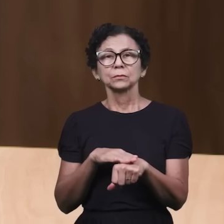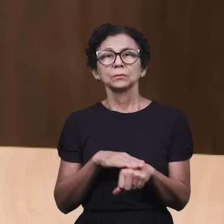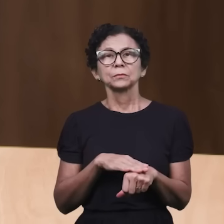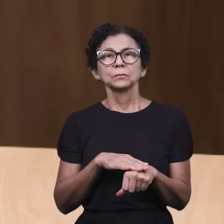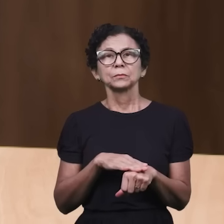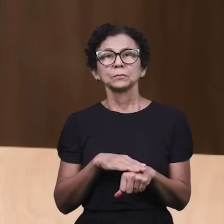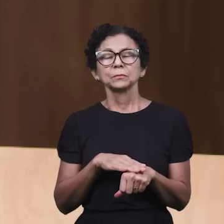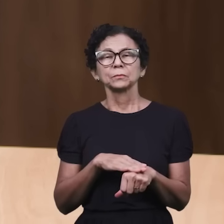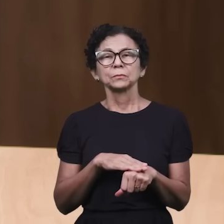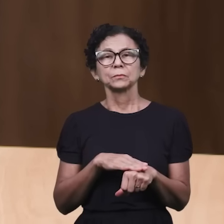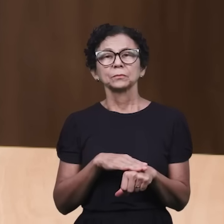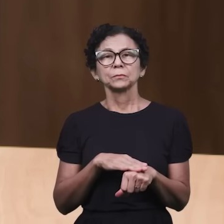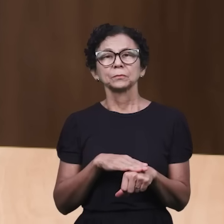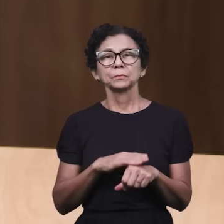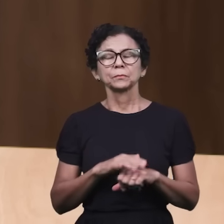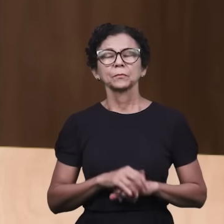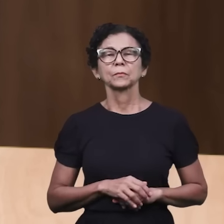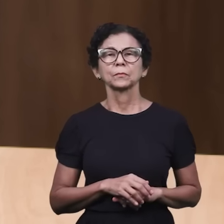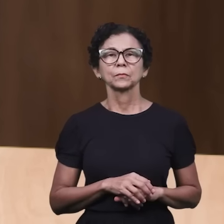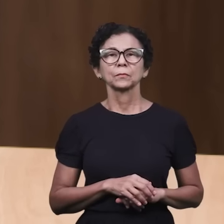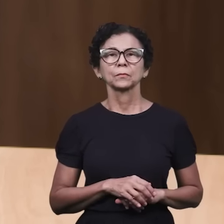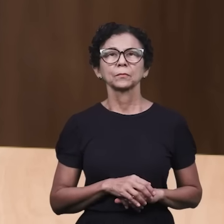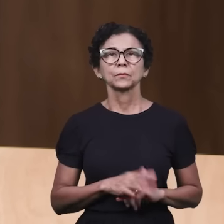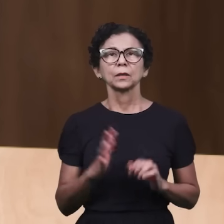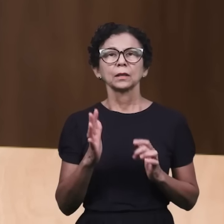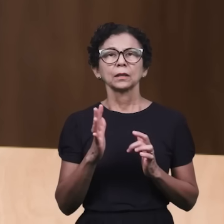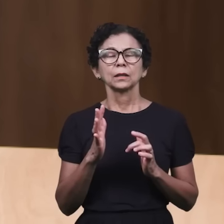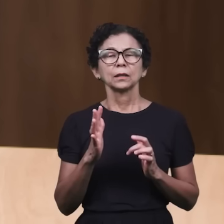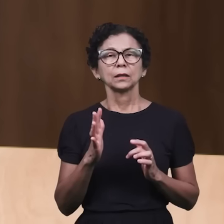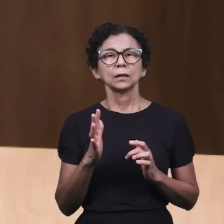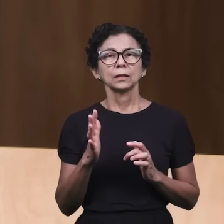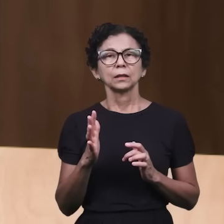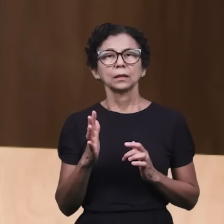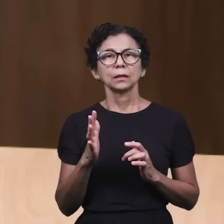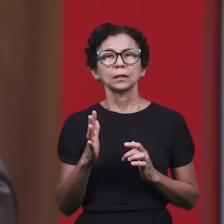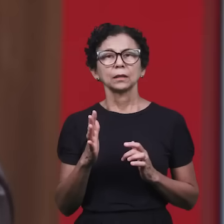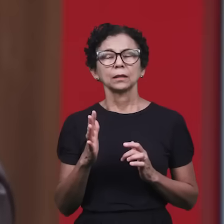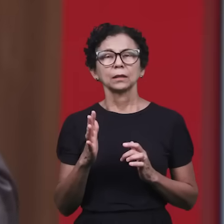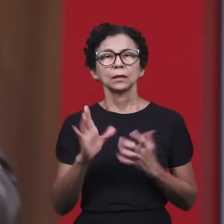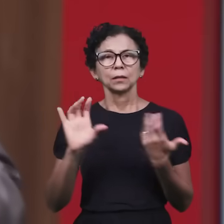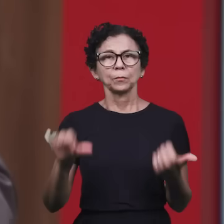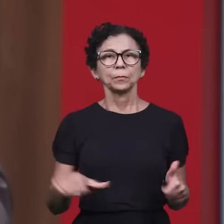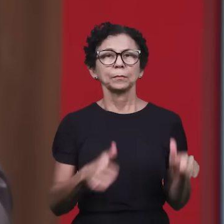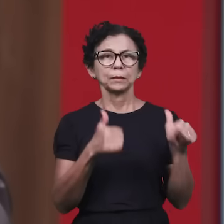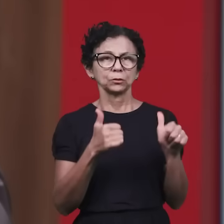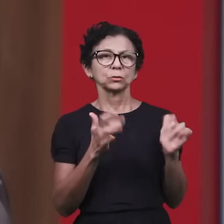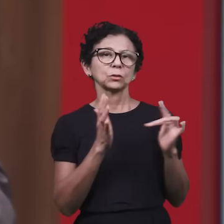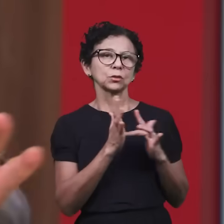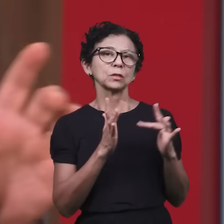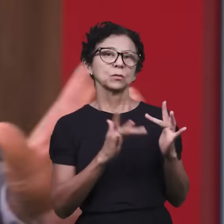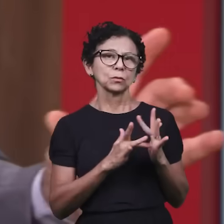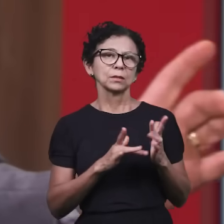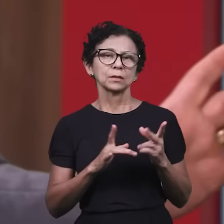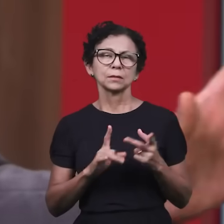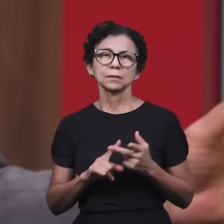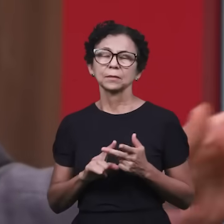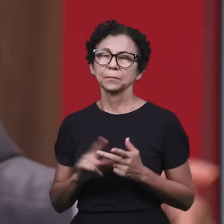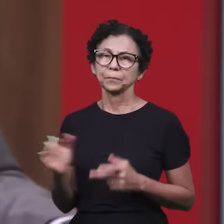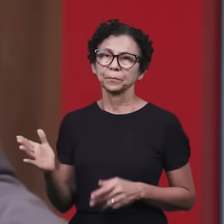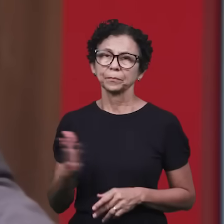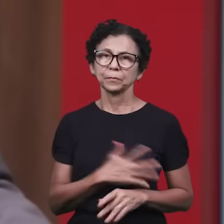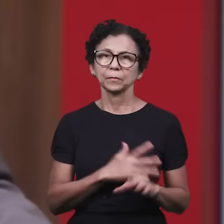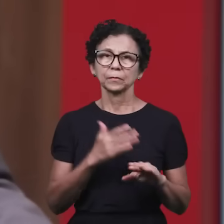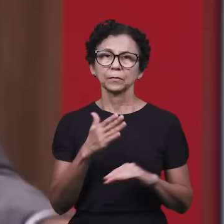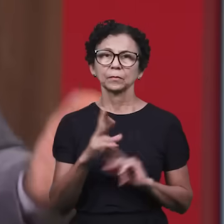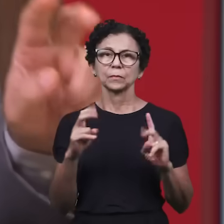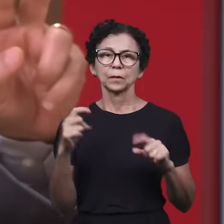Por que nós não batizamos as crianças? Bom, é até interessante quando o Alex fez uma apresentação ali, quando Jesus batiza com o